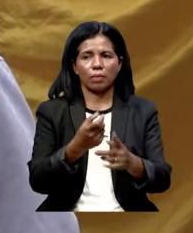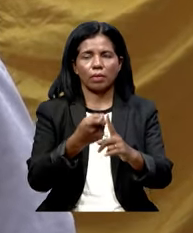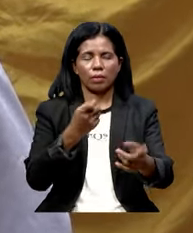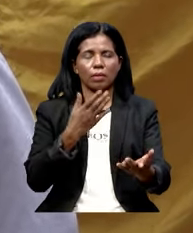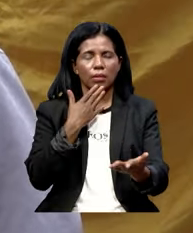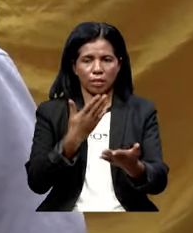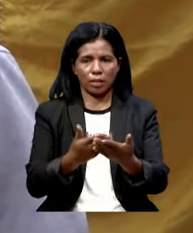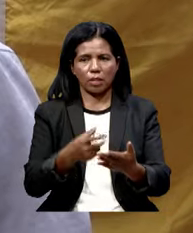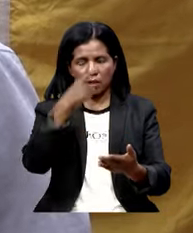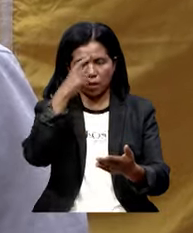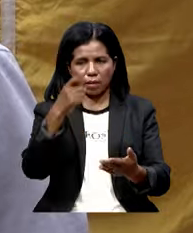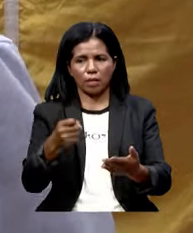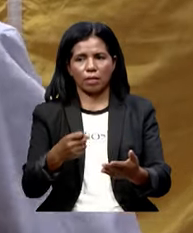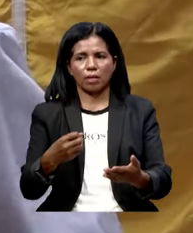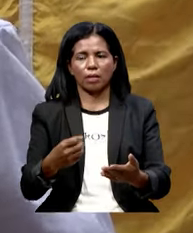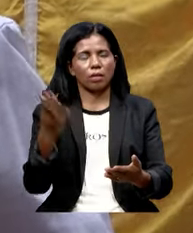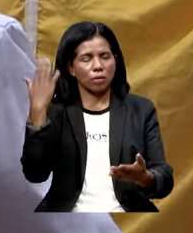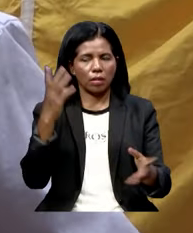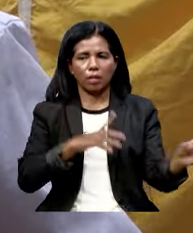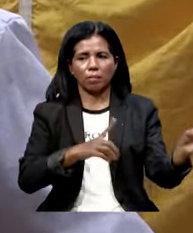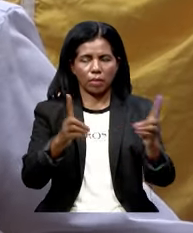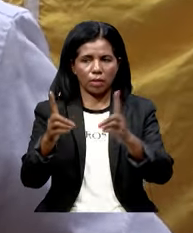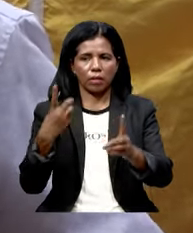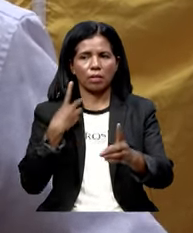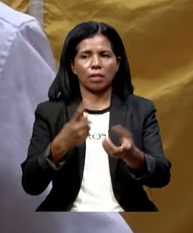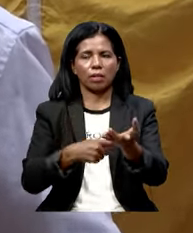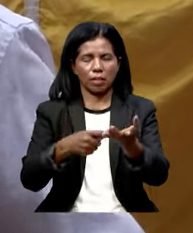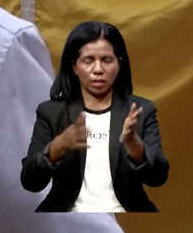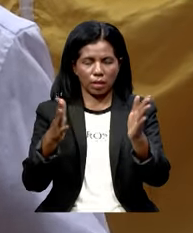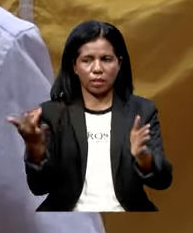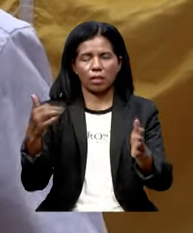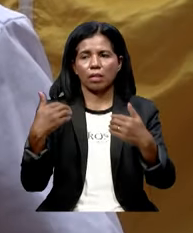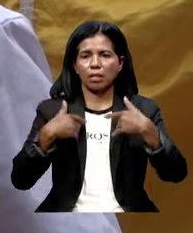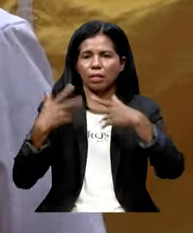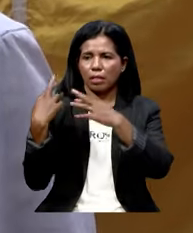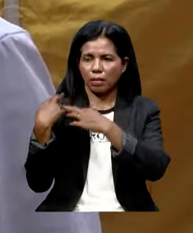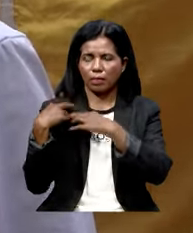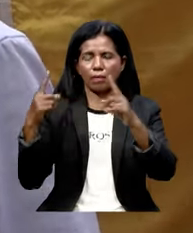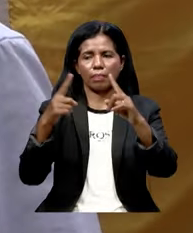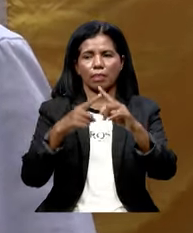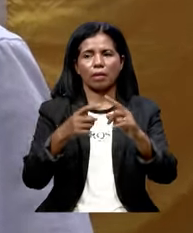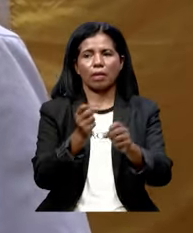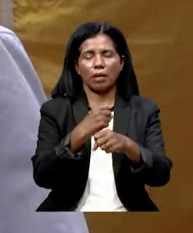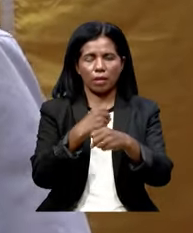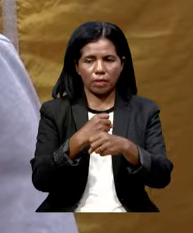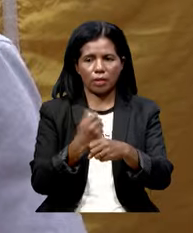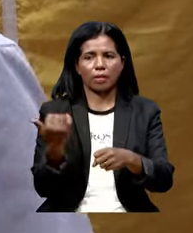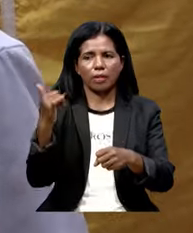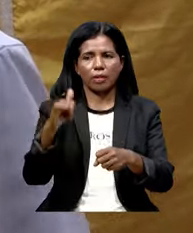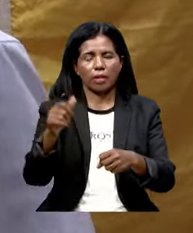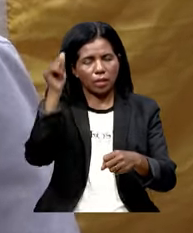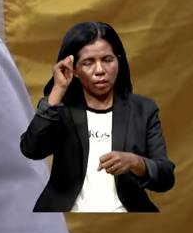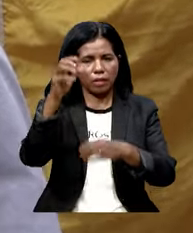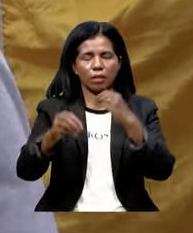também. E fisicamente, antes de implementar, com a itania técnica, cirurgia para caminho, responsabiliza a obra, refere a la cirurgia. Analisa quando